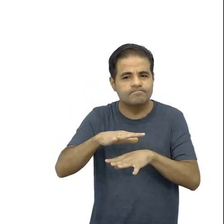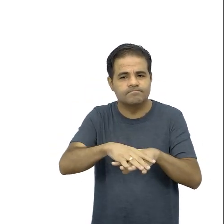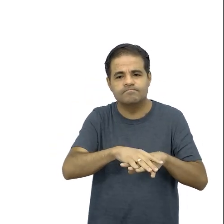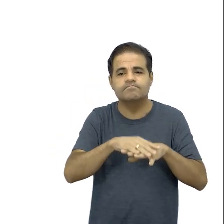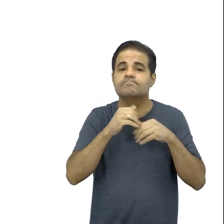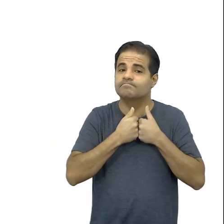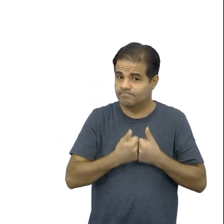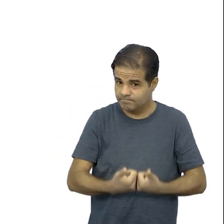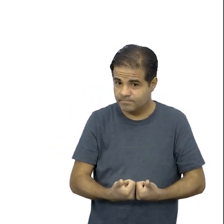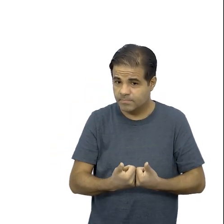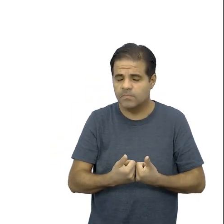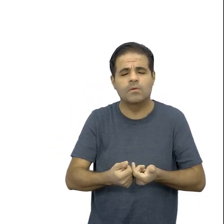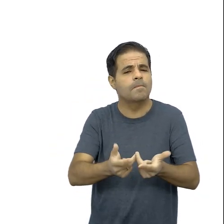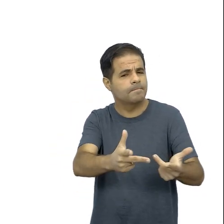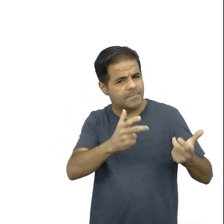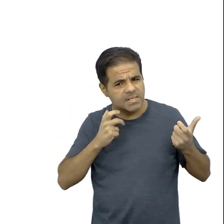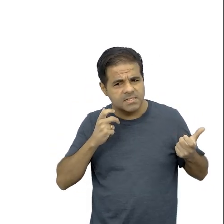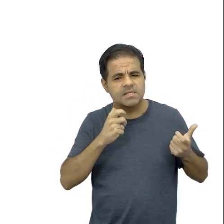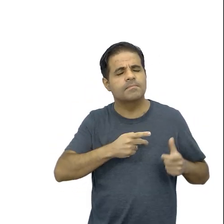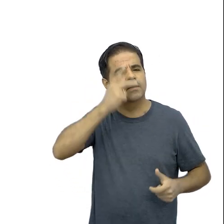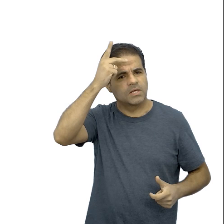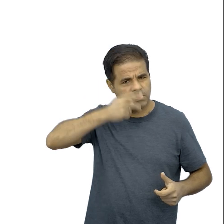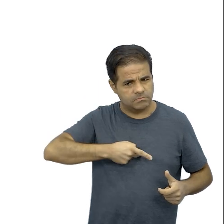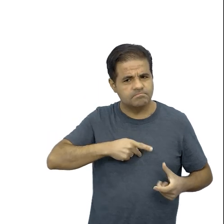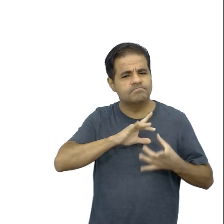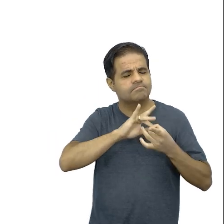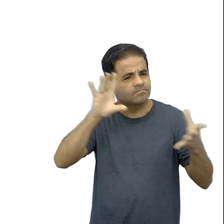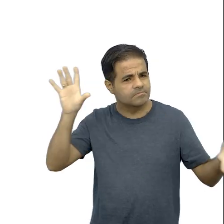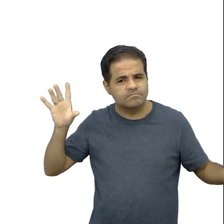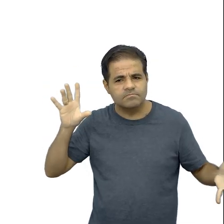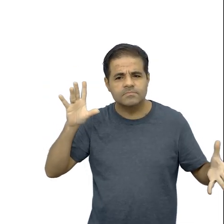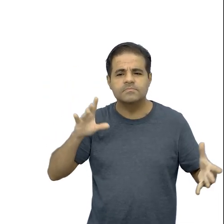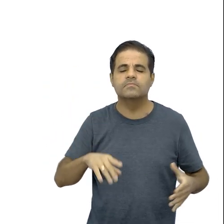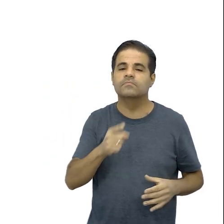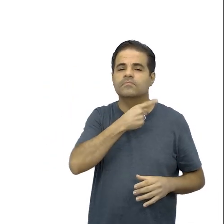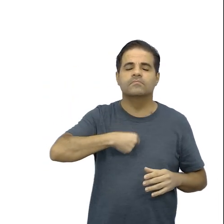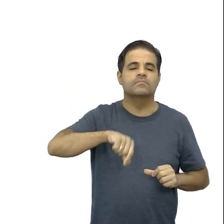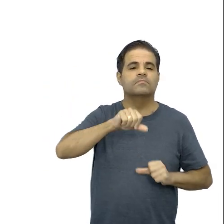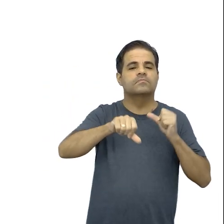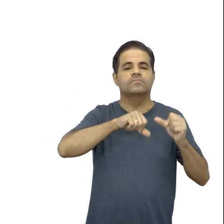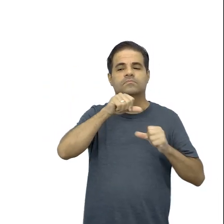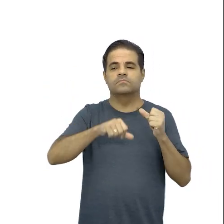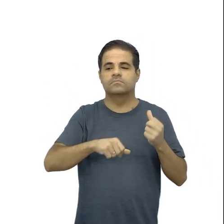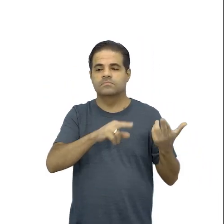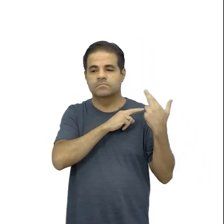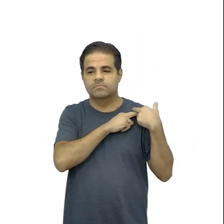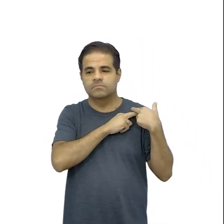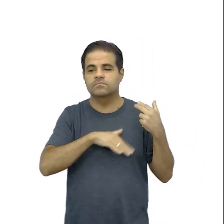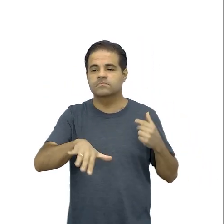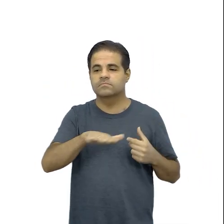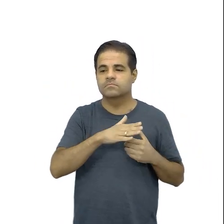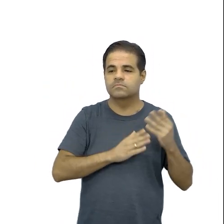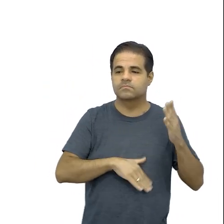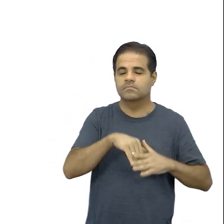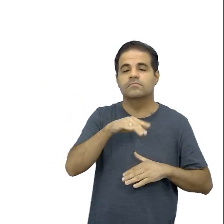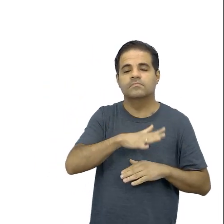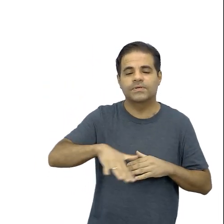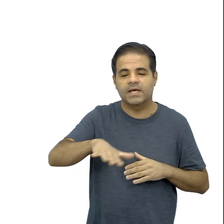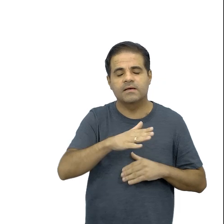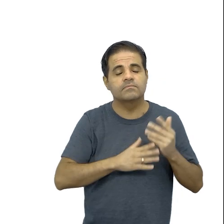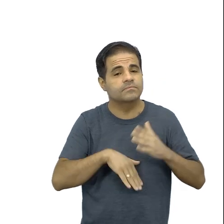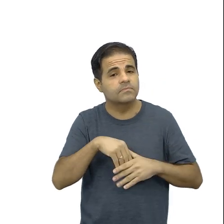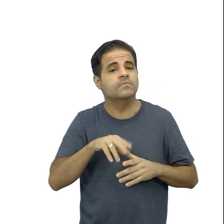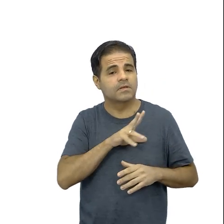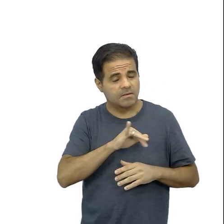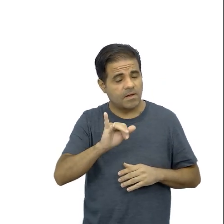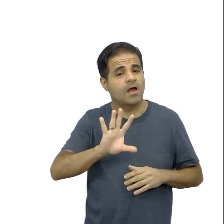pessoal? Então, note que essa autonomia, né, essa mudança de papel, como eu disse anteriormente, ela